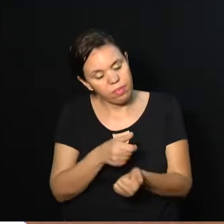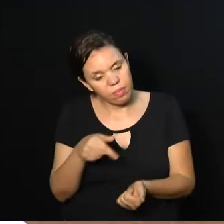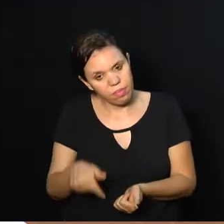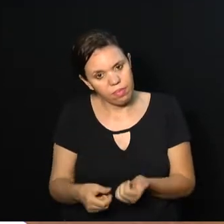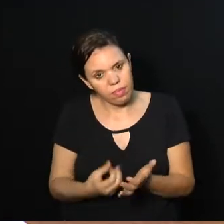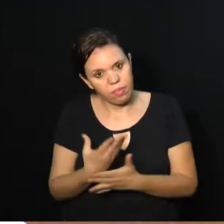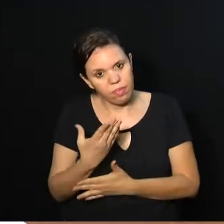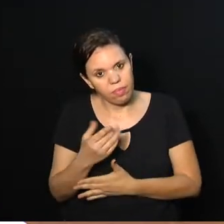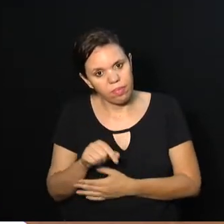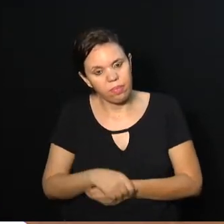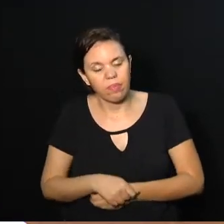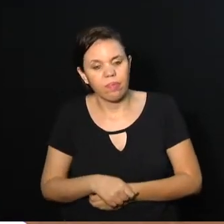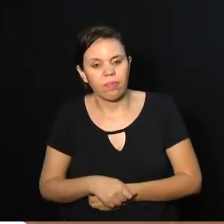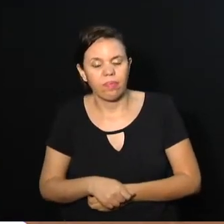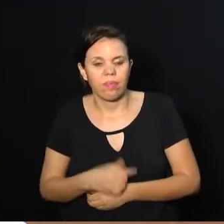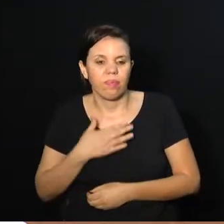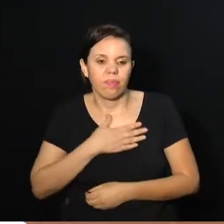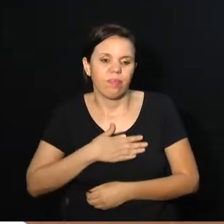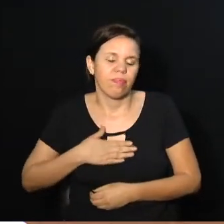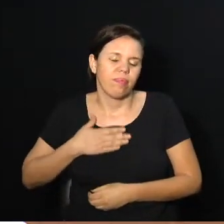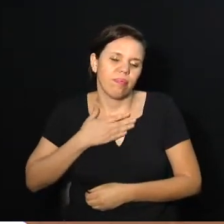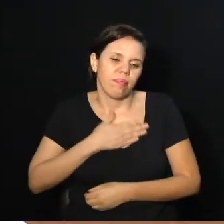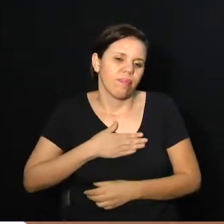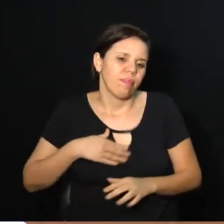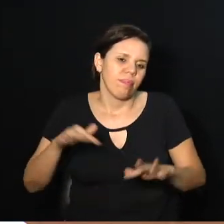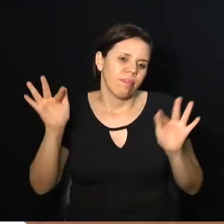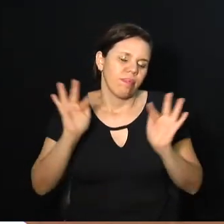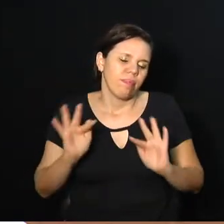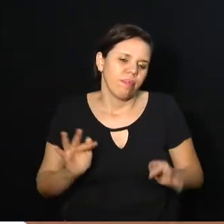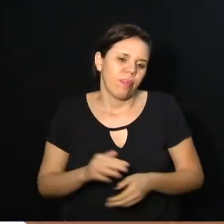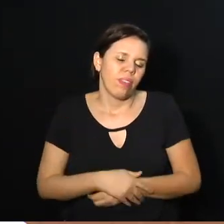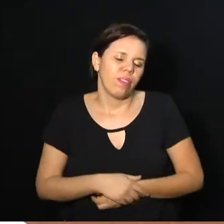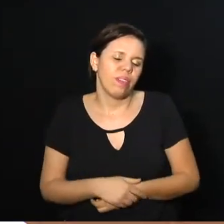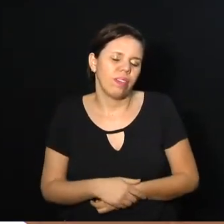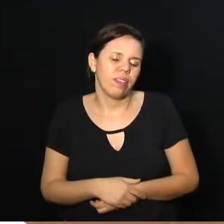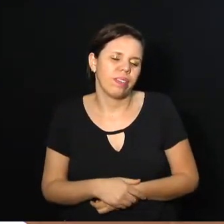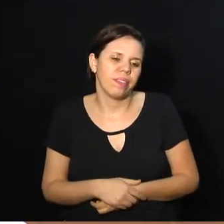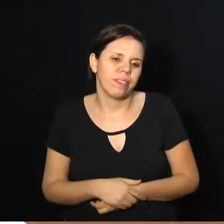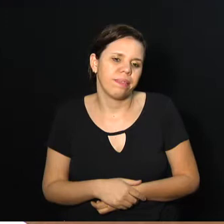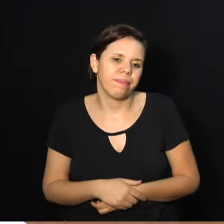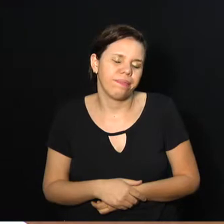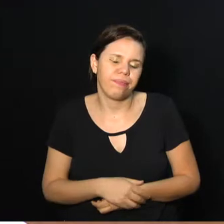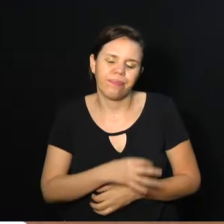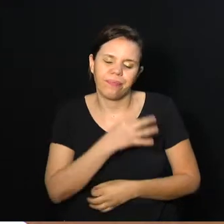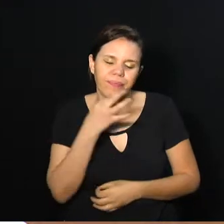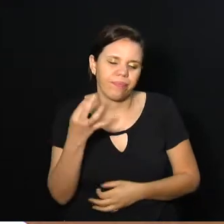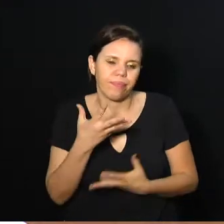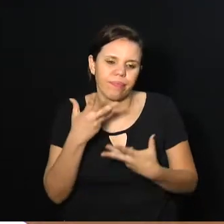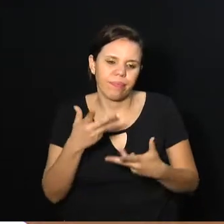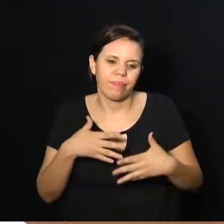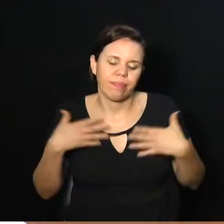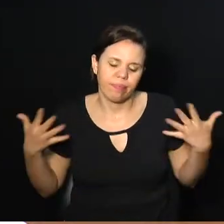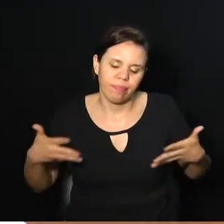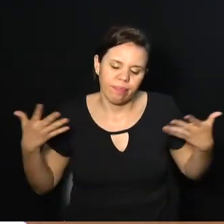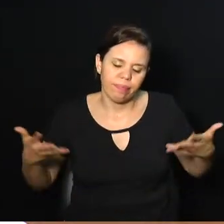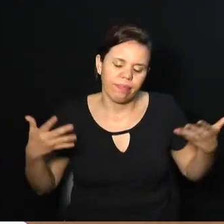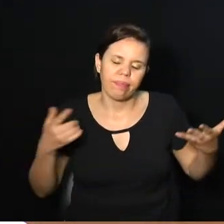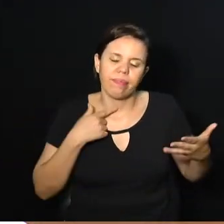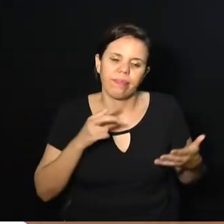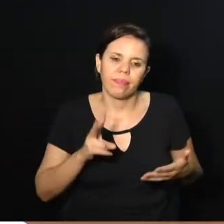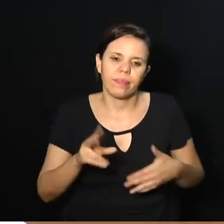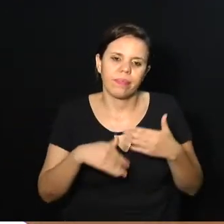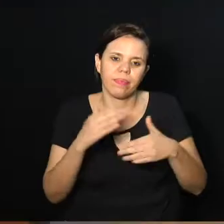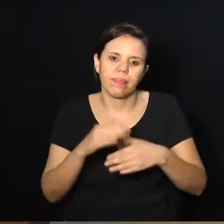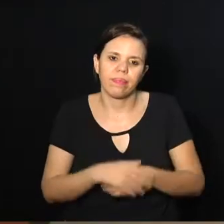nos deixa muito satisfeito, muito feliz, né? É a recompensa do nosso trabalho, é o que estimula a gente a trabalhar cada vez